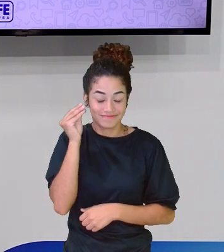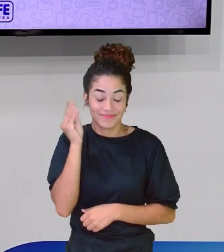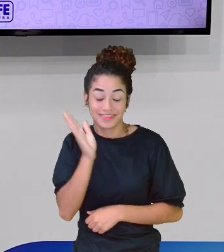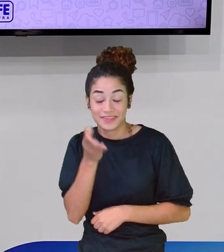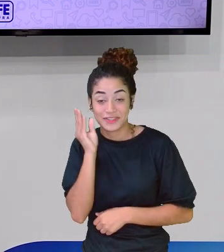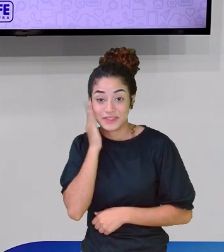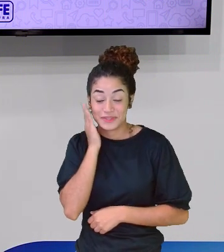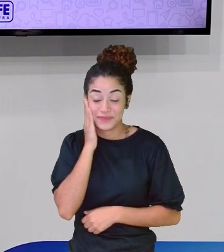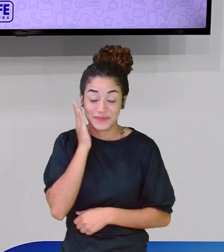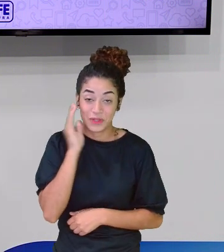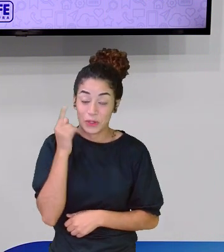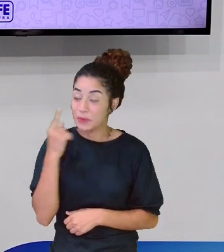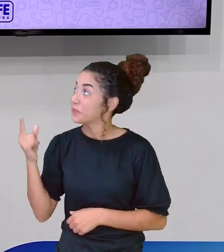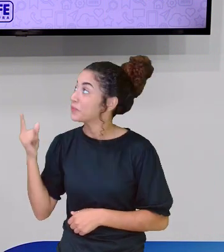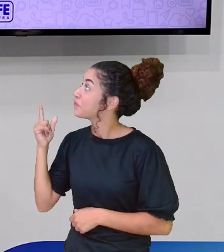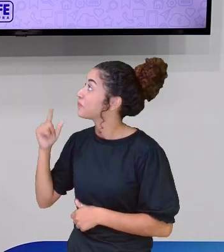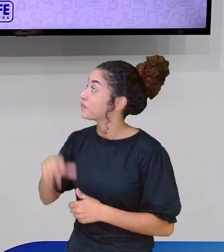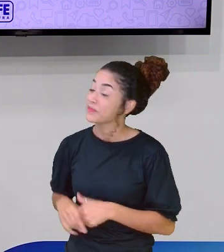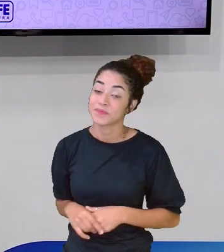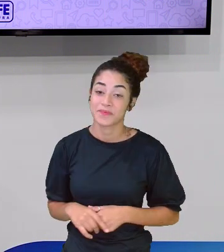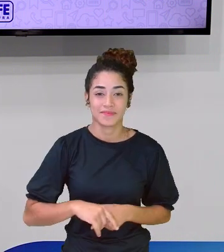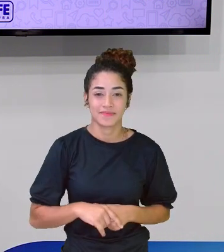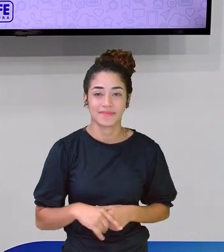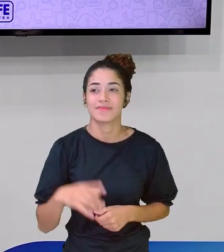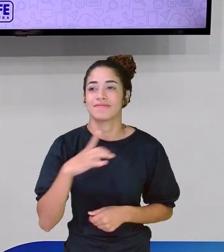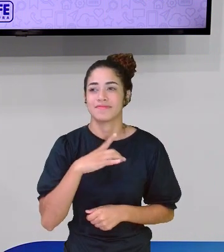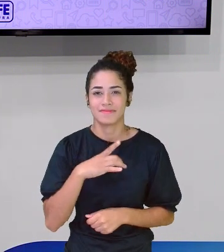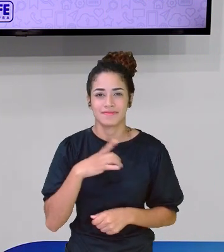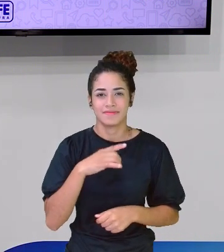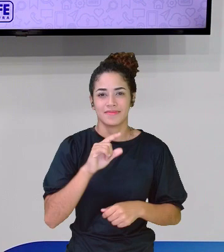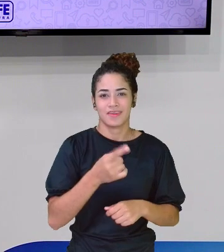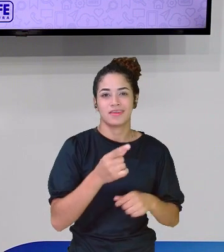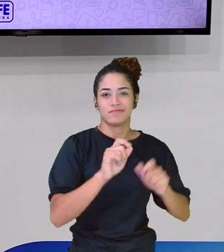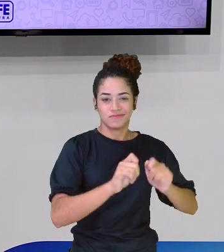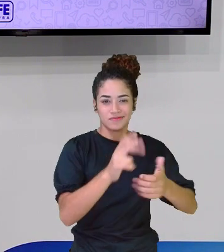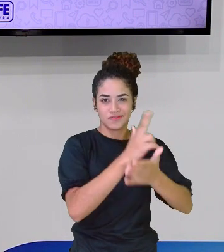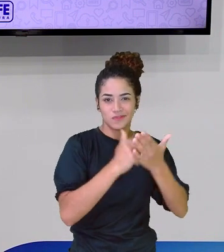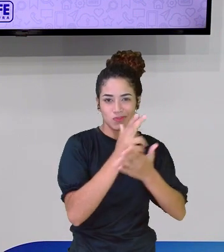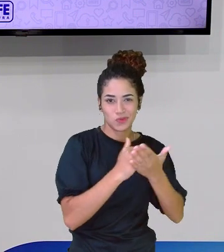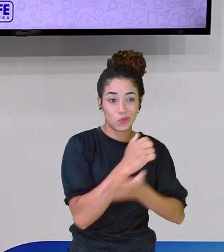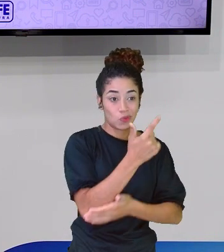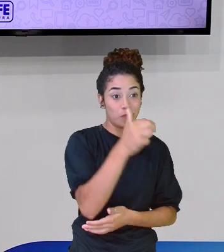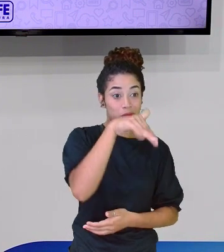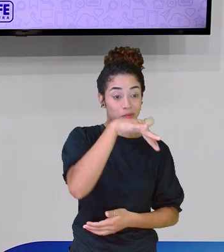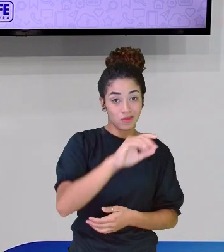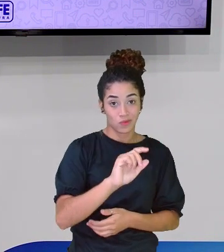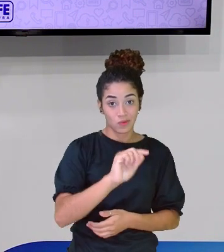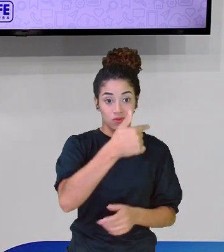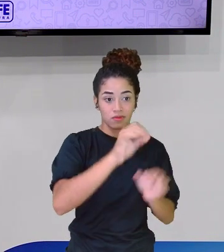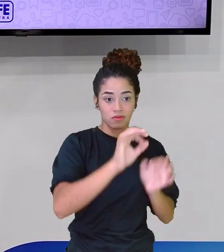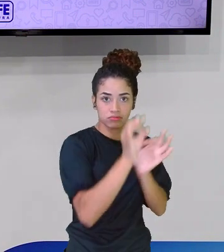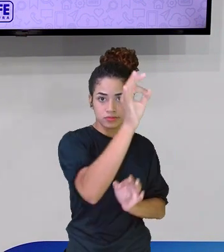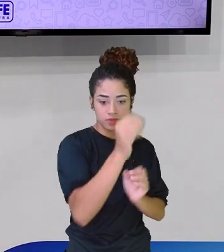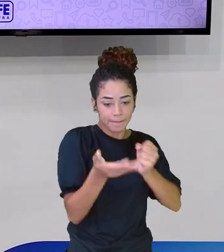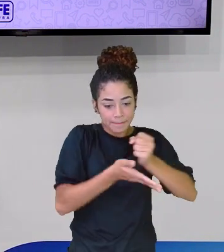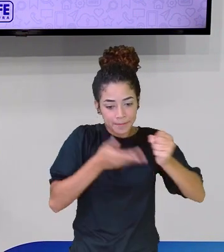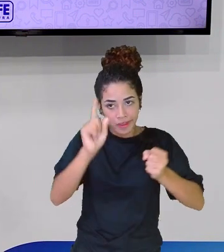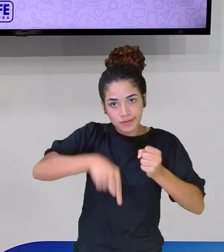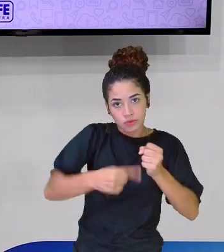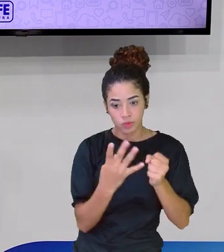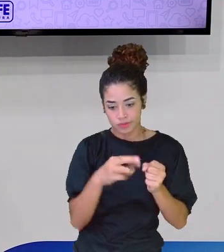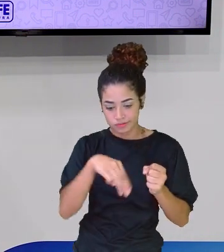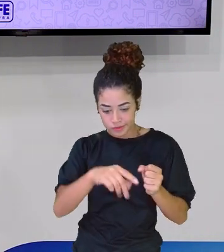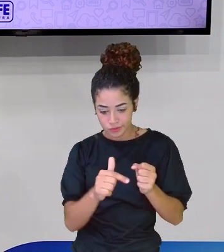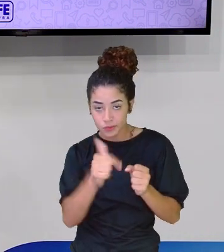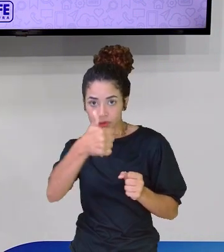tenho a minha figura com 2 metros quadrados de altura e 4 metros quadrados de base. Eu quero fazer